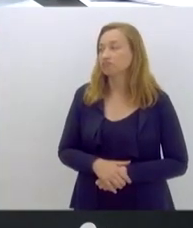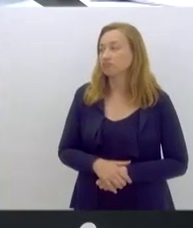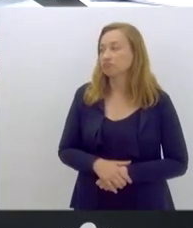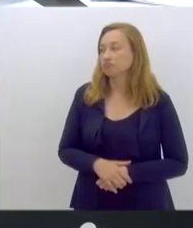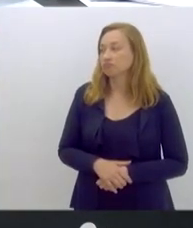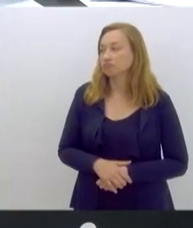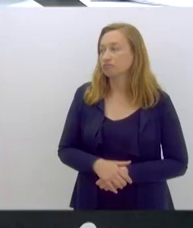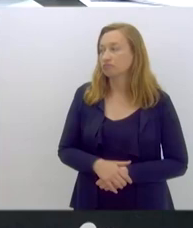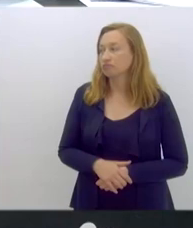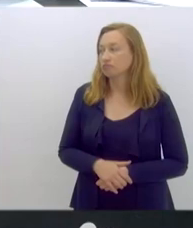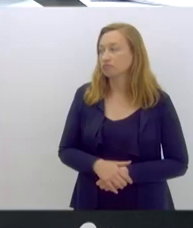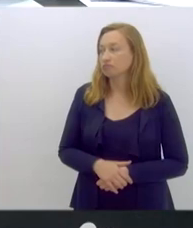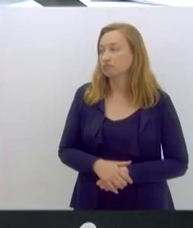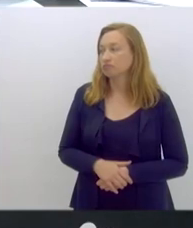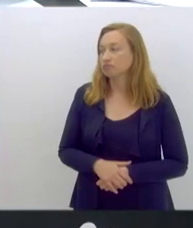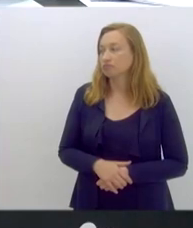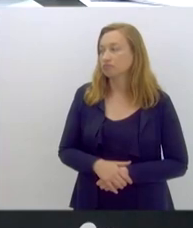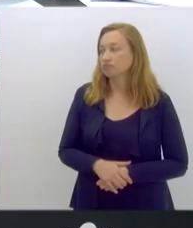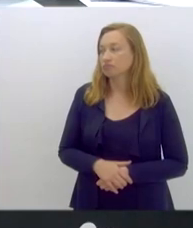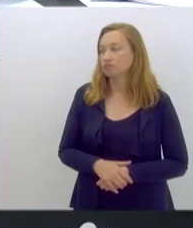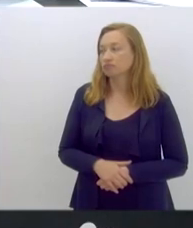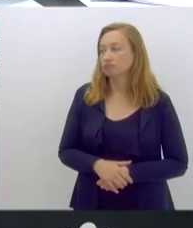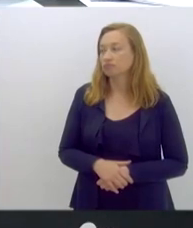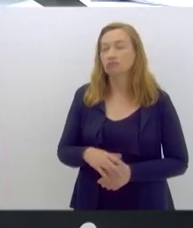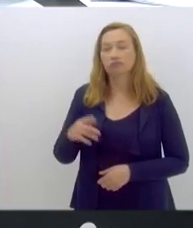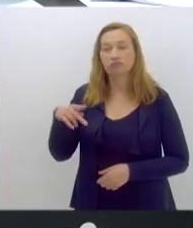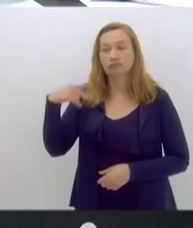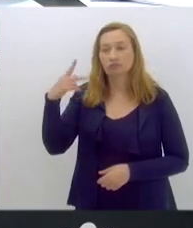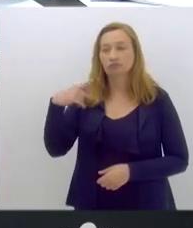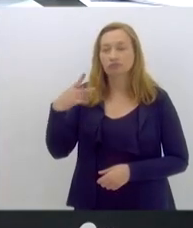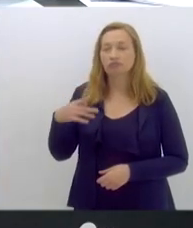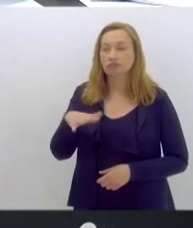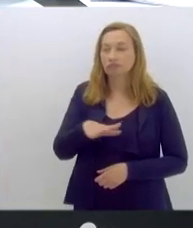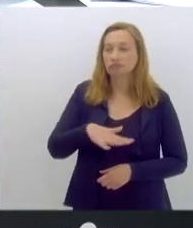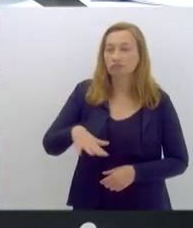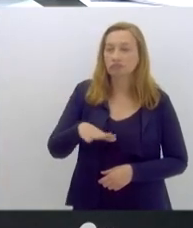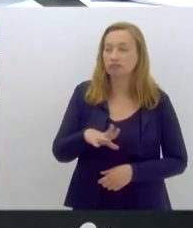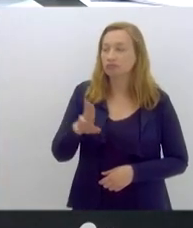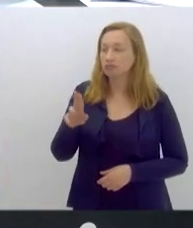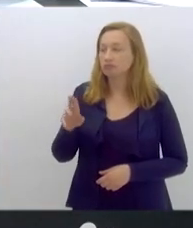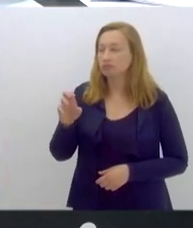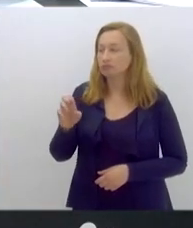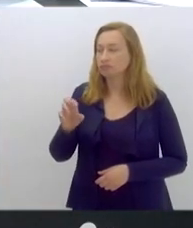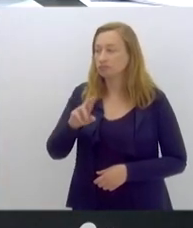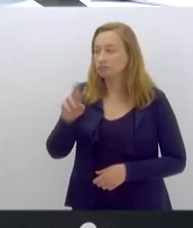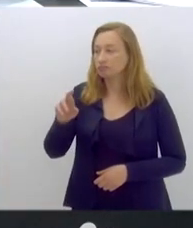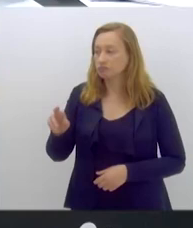o vestibular para o campus da uezo também ocorreu